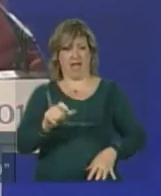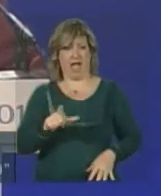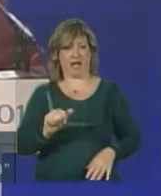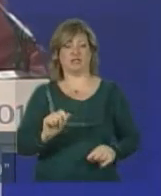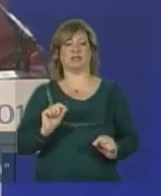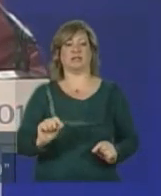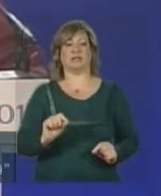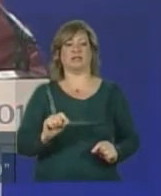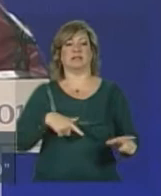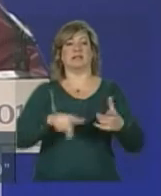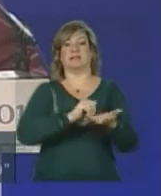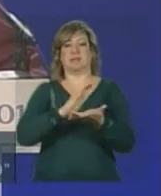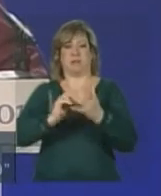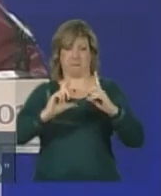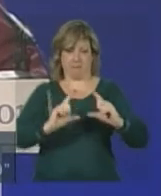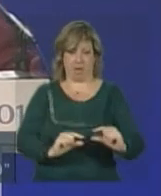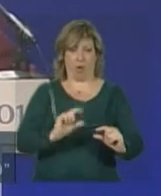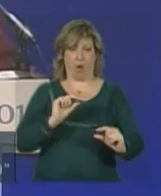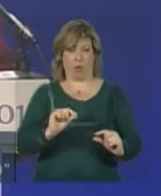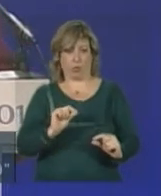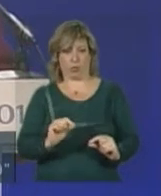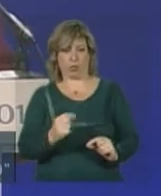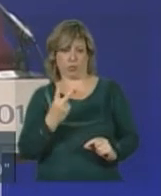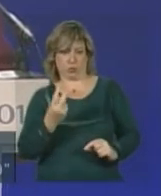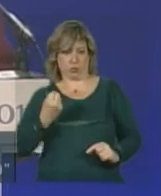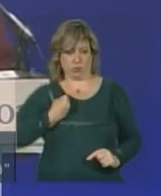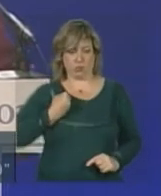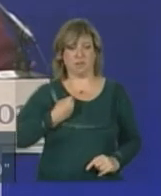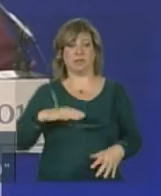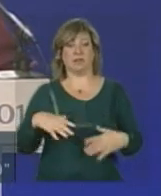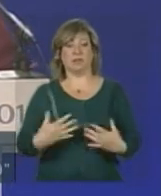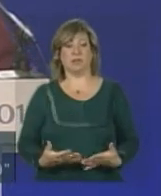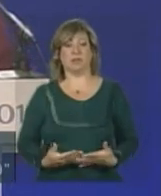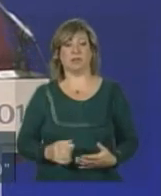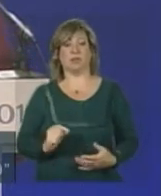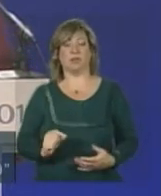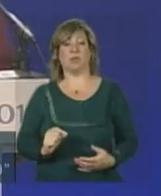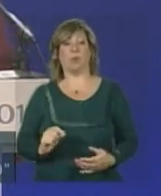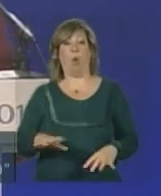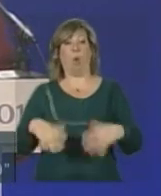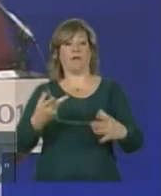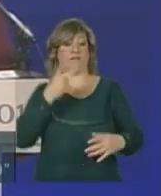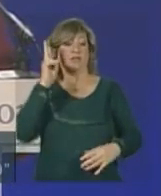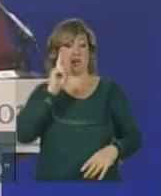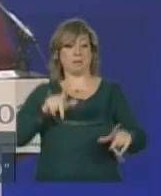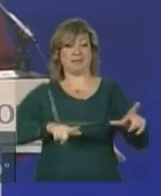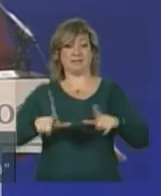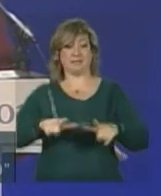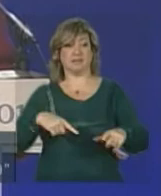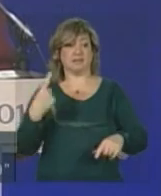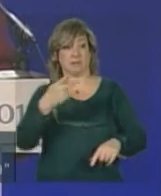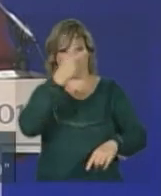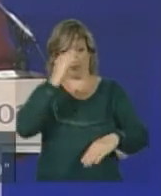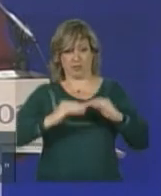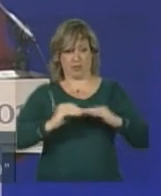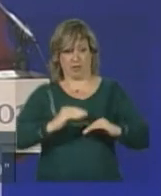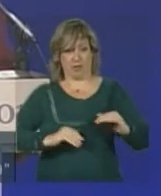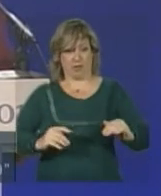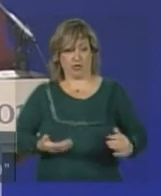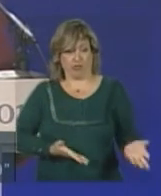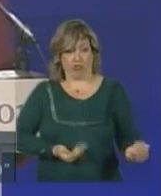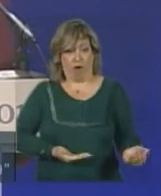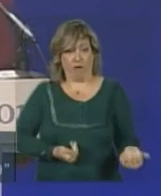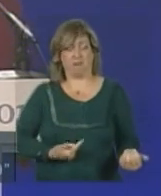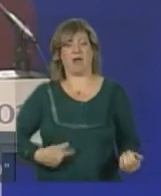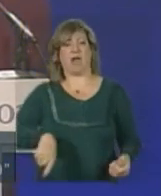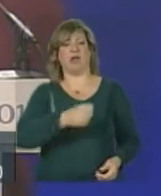desemprego menores que 2 dígitos, quando se trata da população jovem, esses números chegam